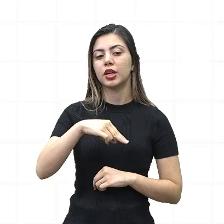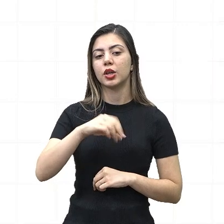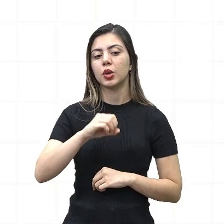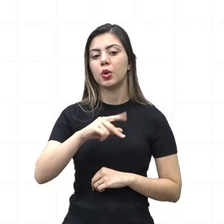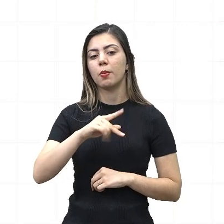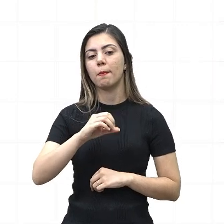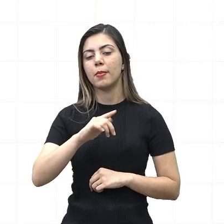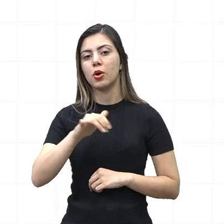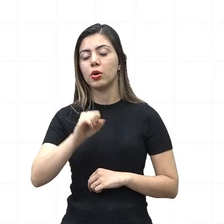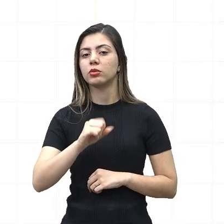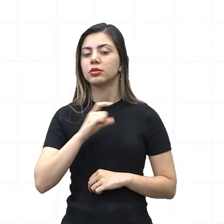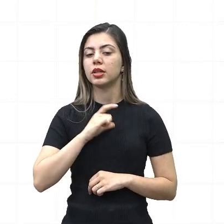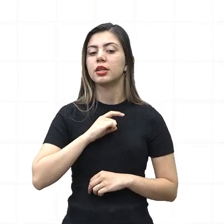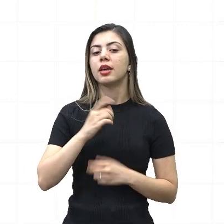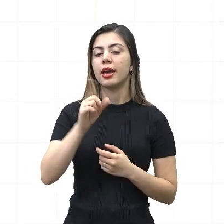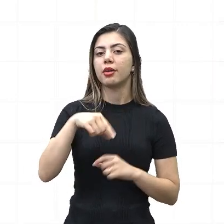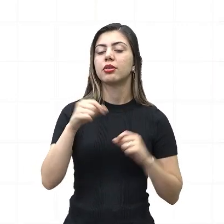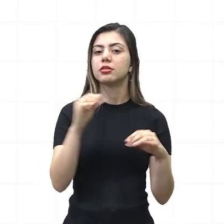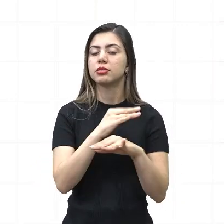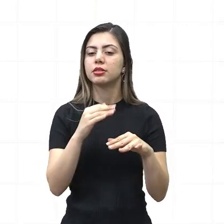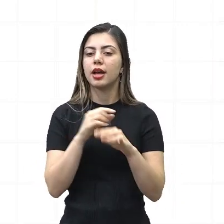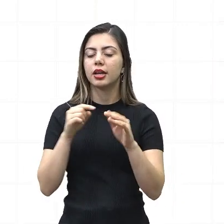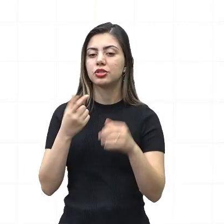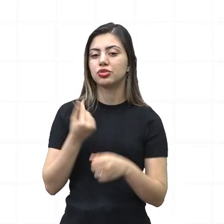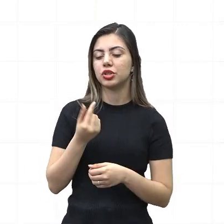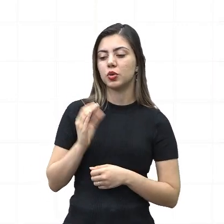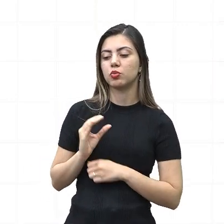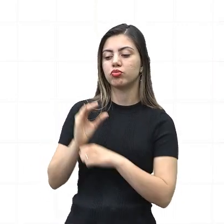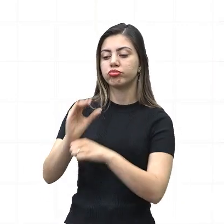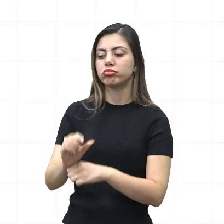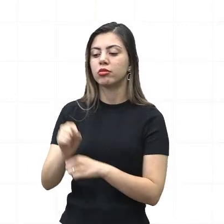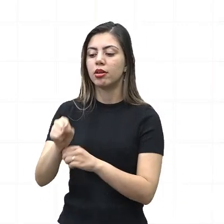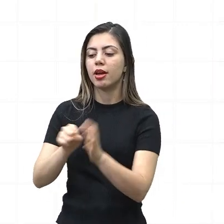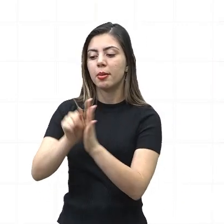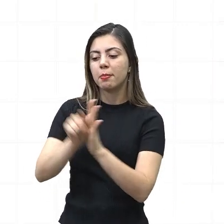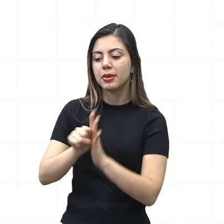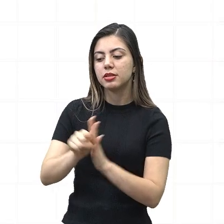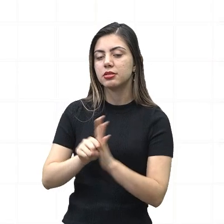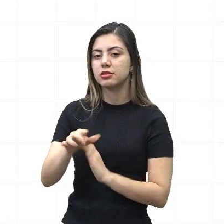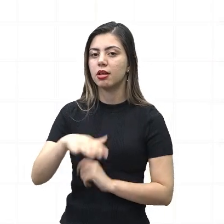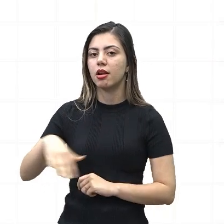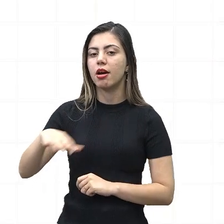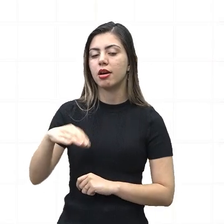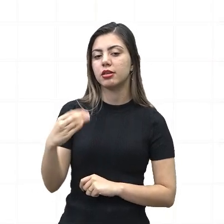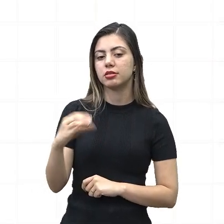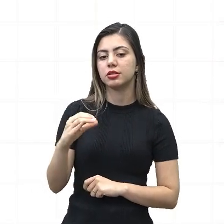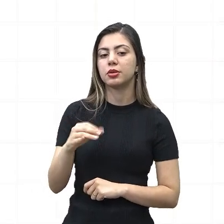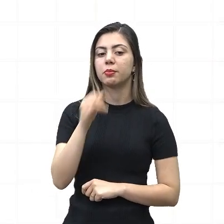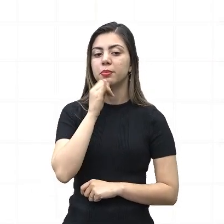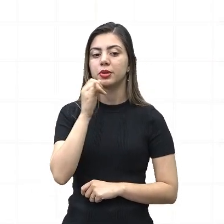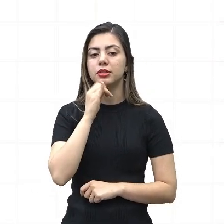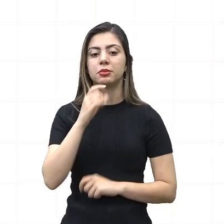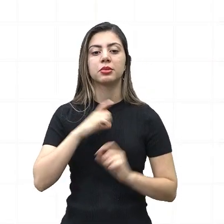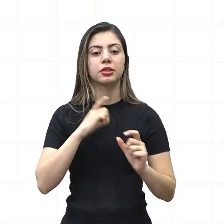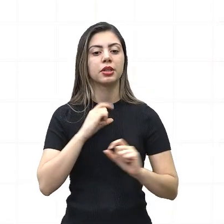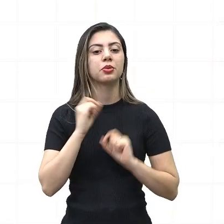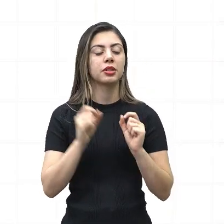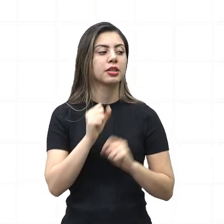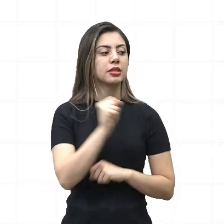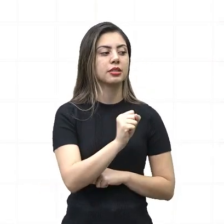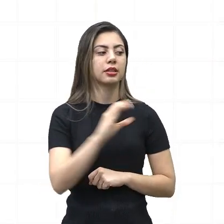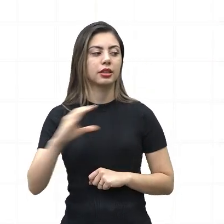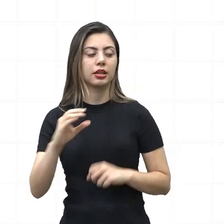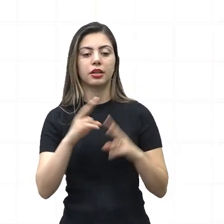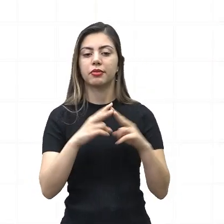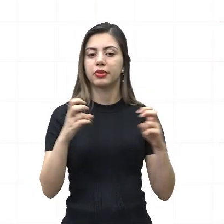investem em pesquisa científica para gerar novas tecnologias, né? A gente observa ali a cidade de Florianópolis,